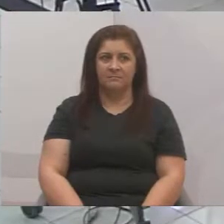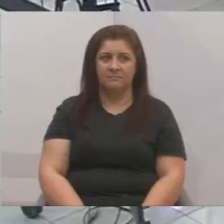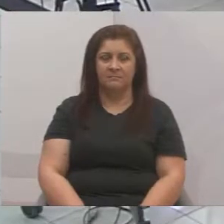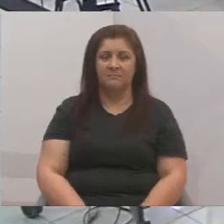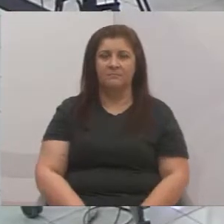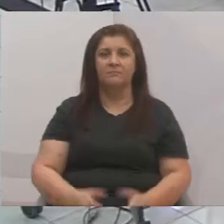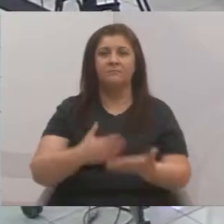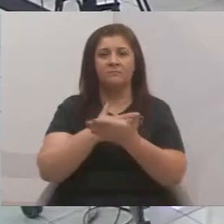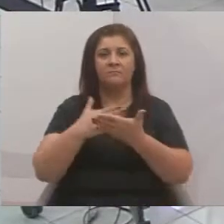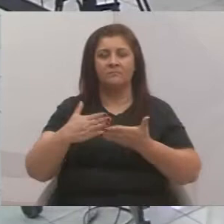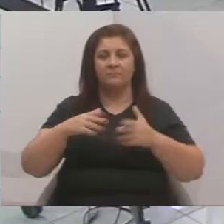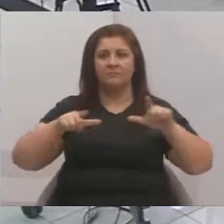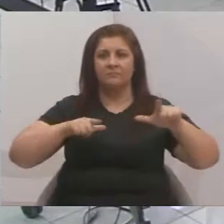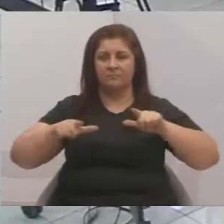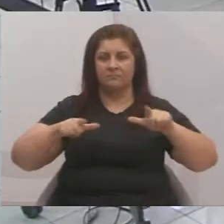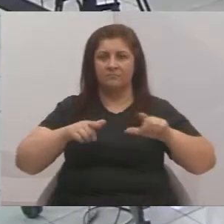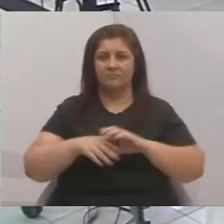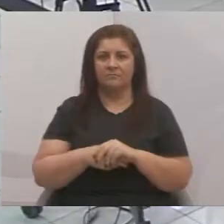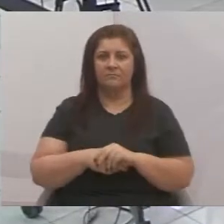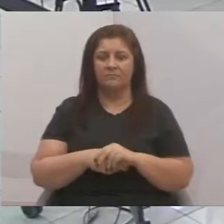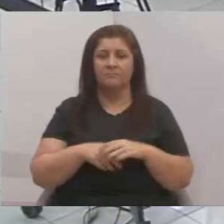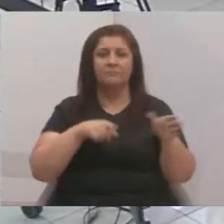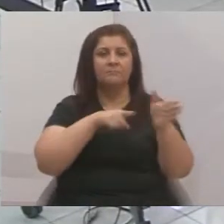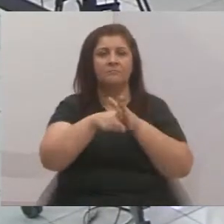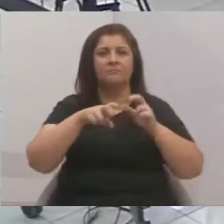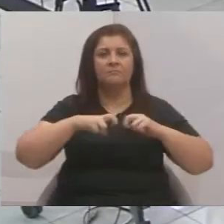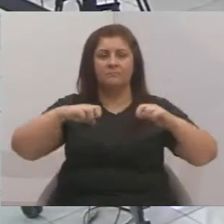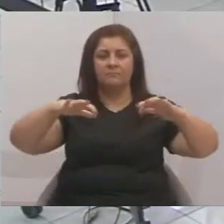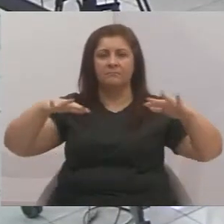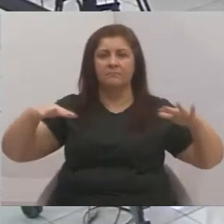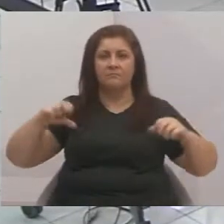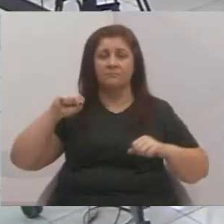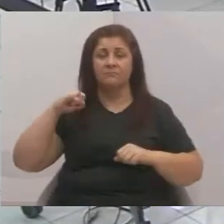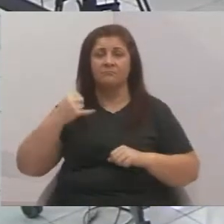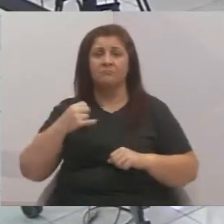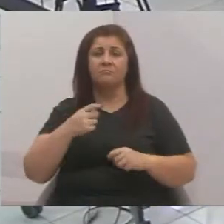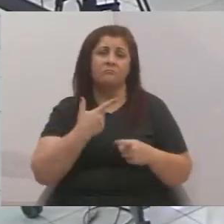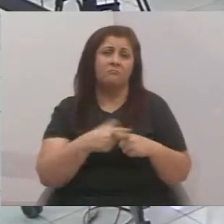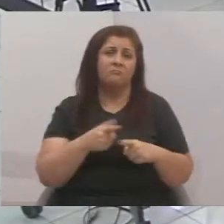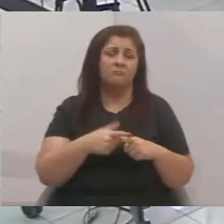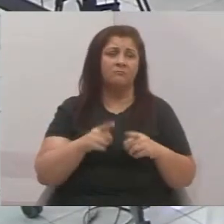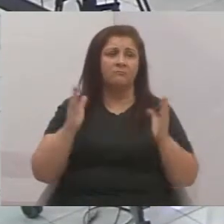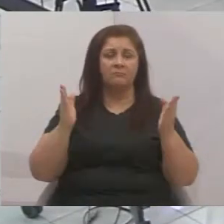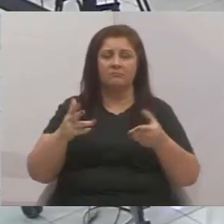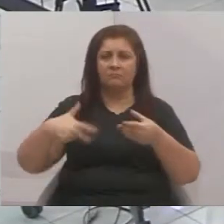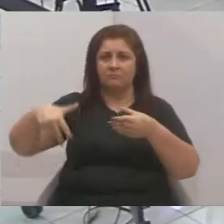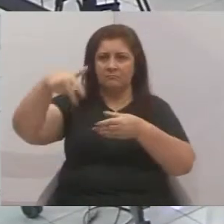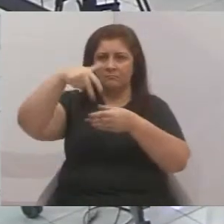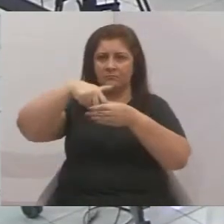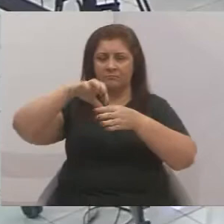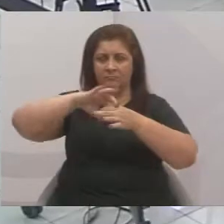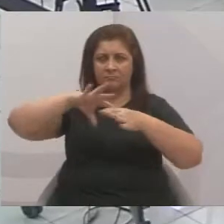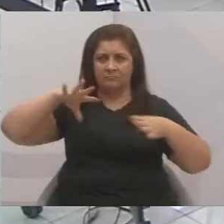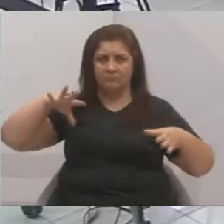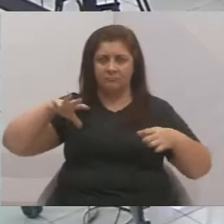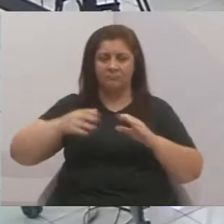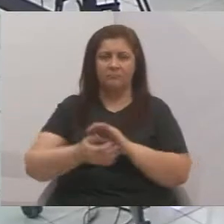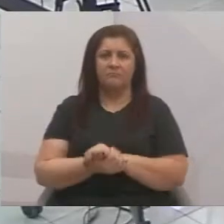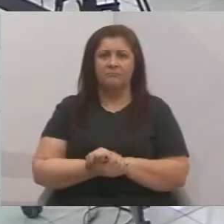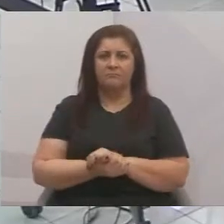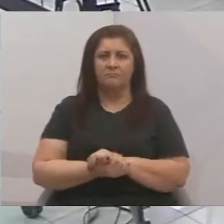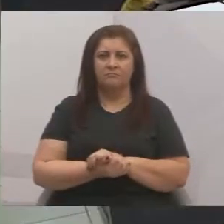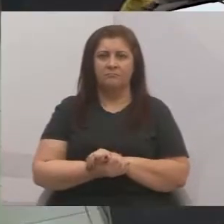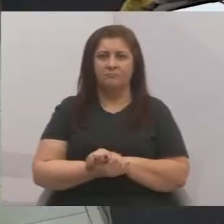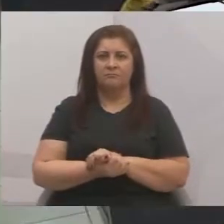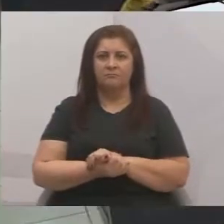Dando início aos nossos trabalhos, consulta o plenário se há alguma objeção a passarmos o uso da tribuna livre a partir desse